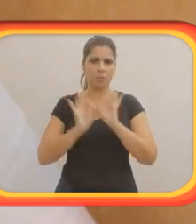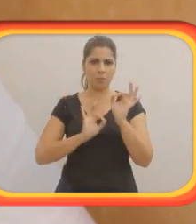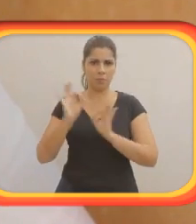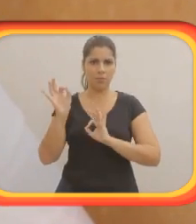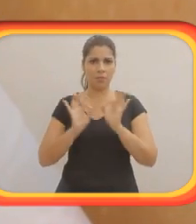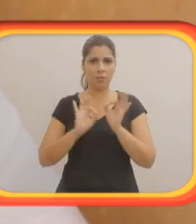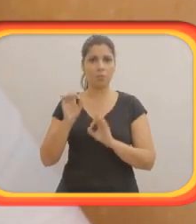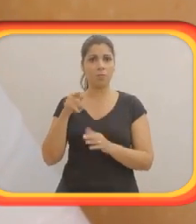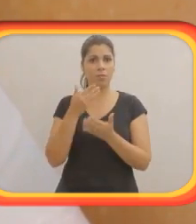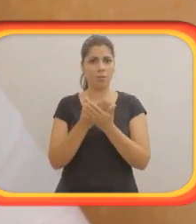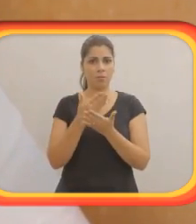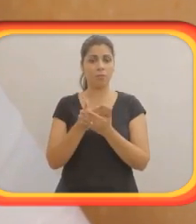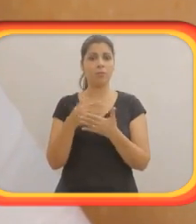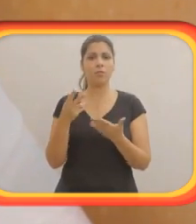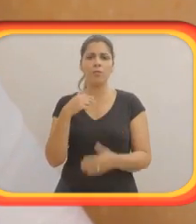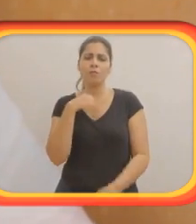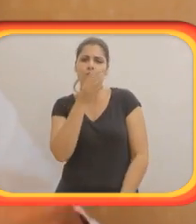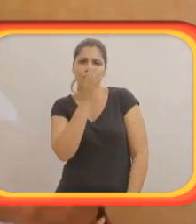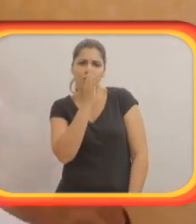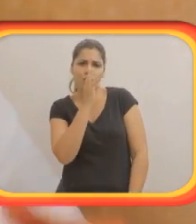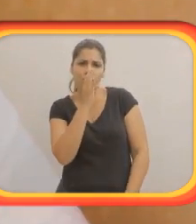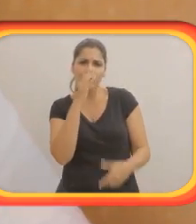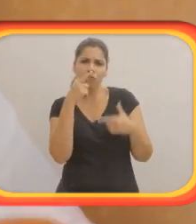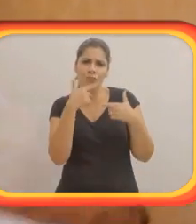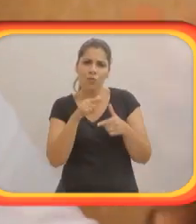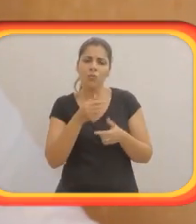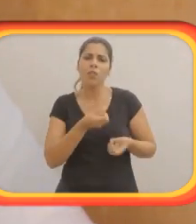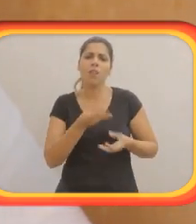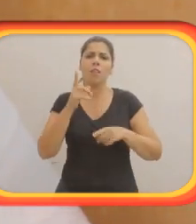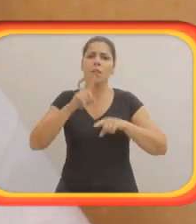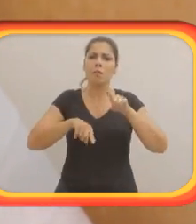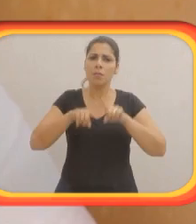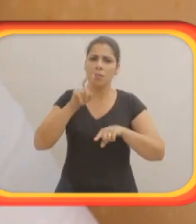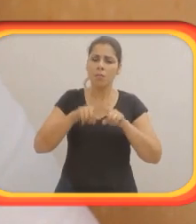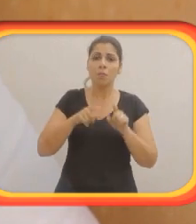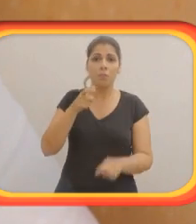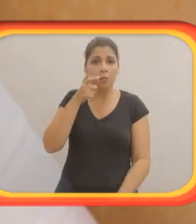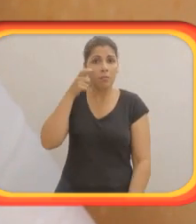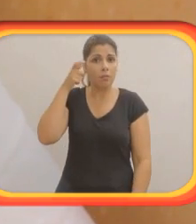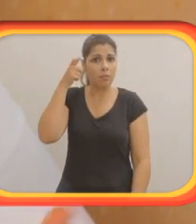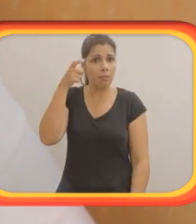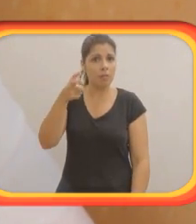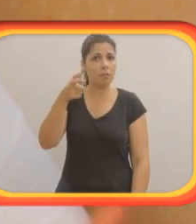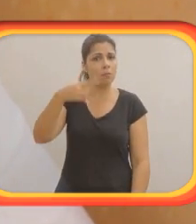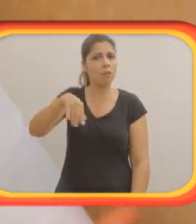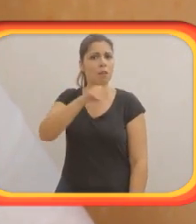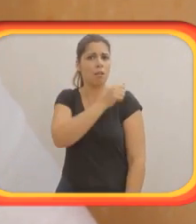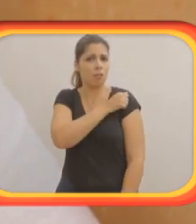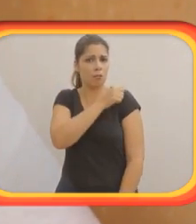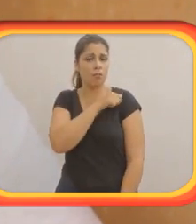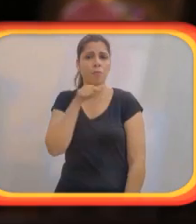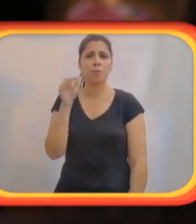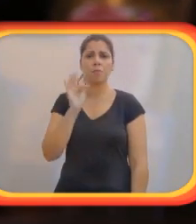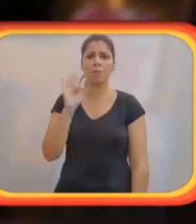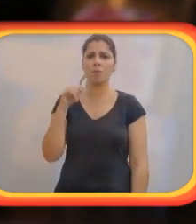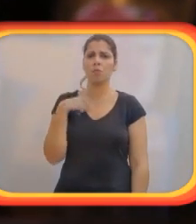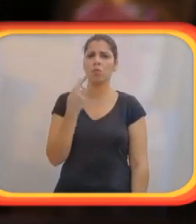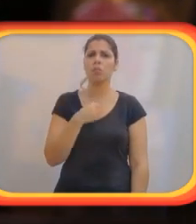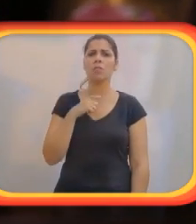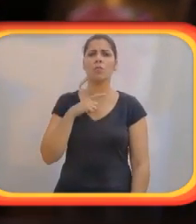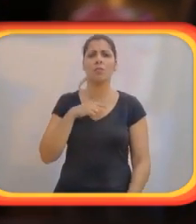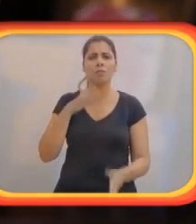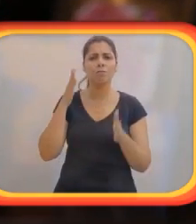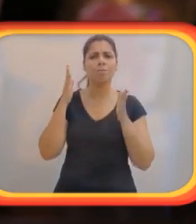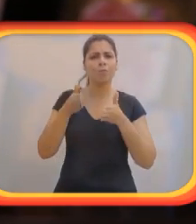do tempo, quando eu não estou na universidade, preparando aulas, vendo vídeos, para levar materiais interessantes para os alunos.